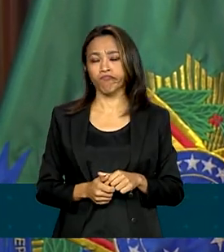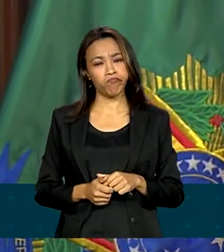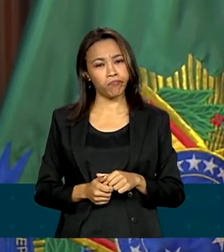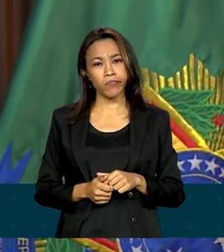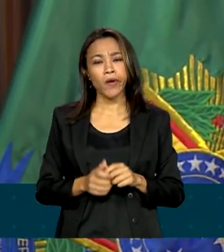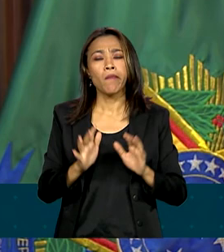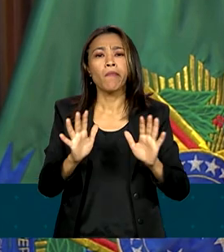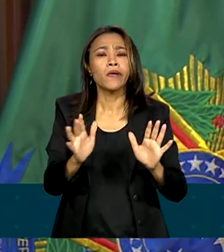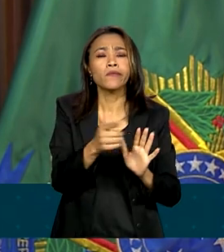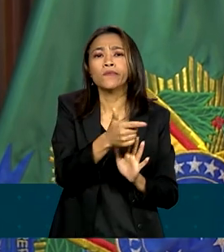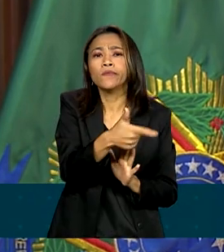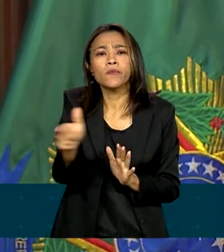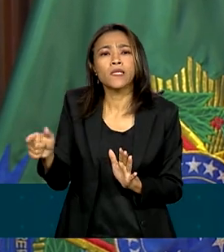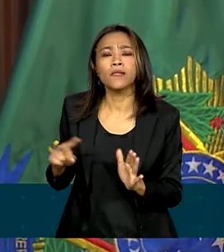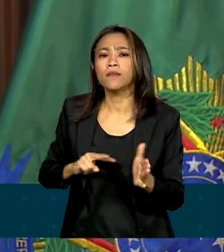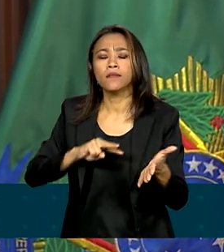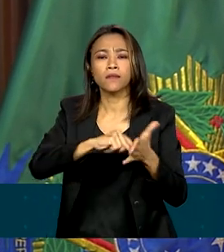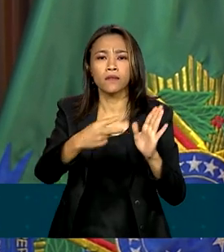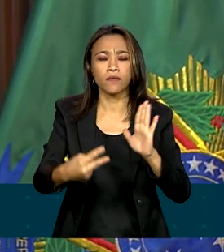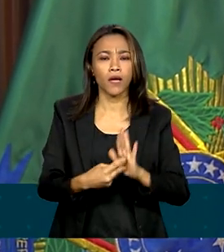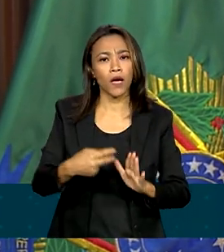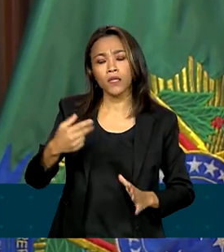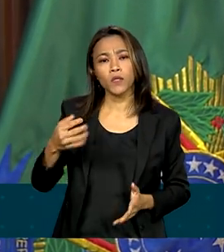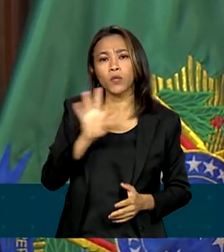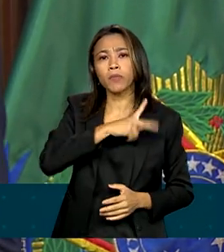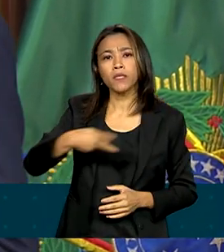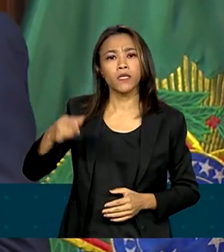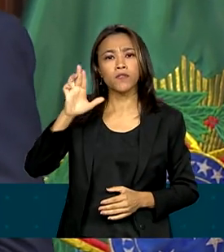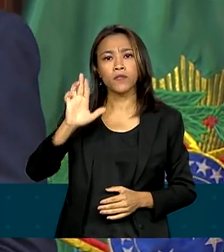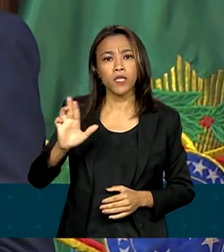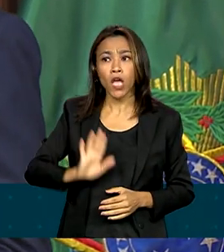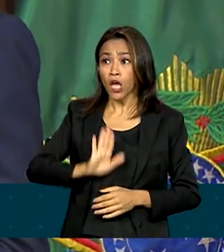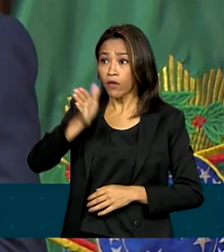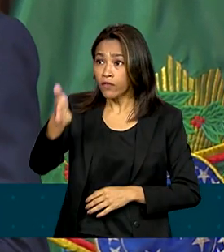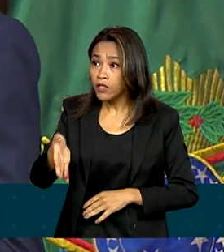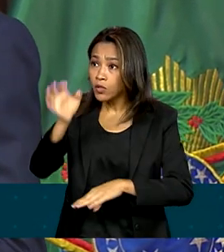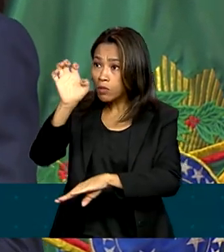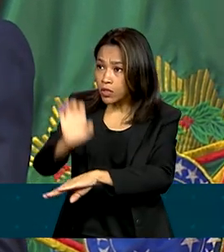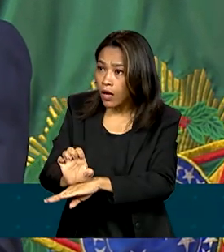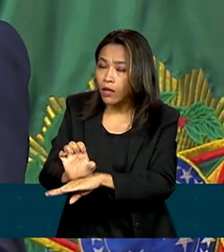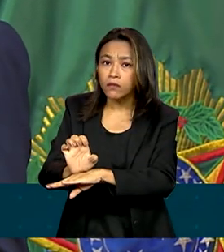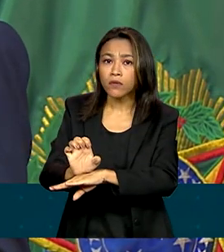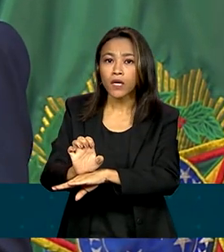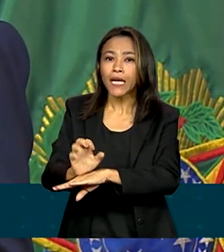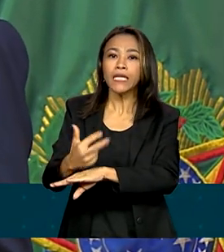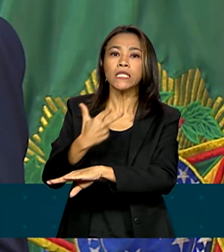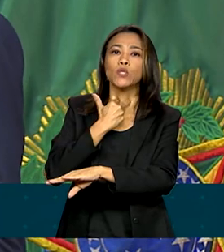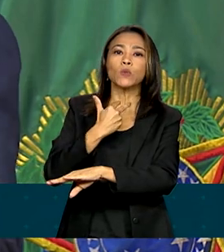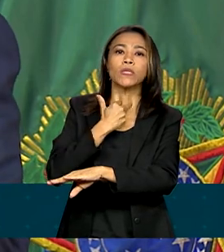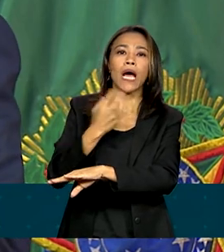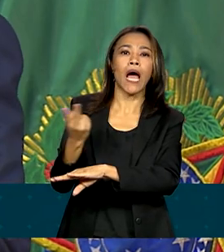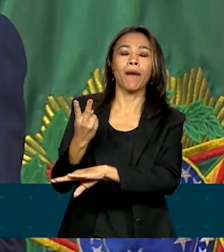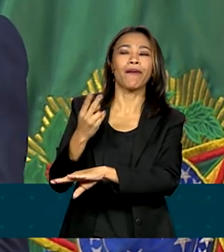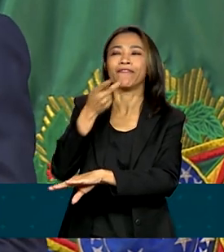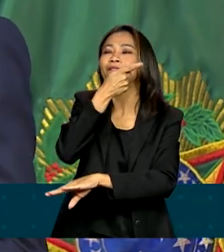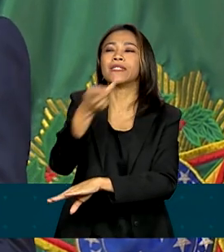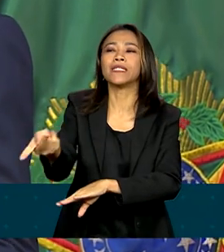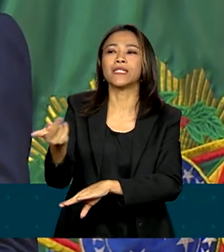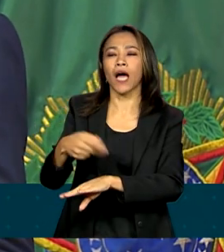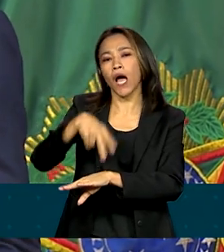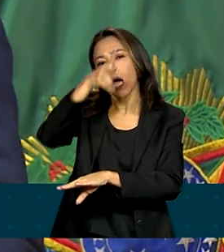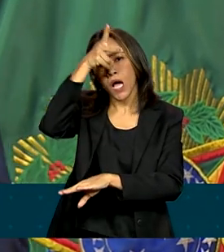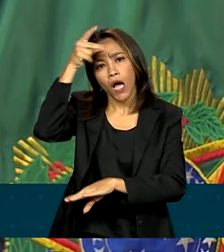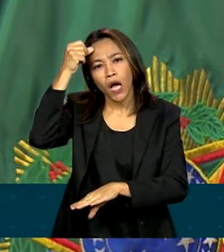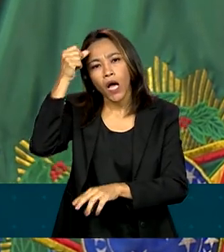nenhum sentido que um presidente da República visite um Estado e ele deixe de visitar o governador, deixe de visitar o prefeito